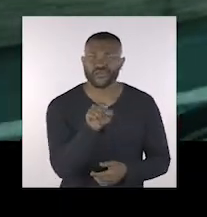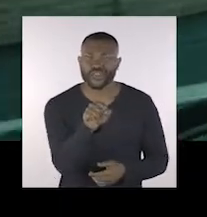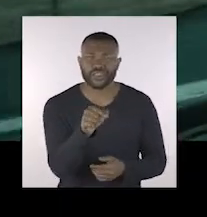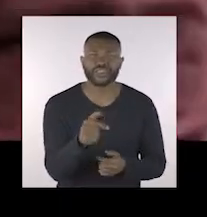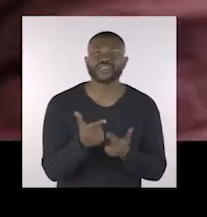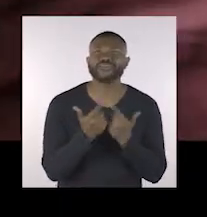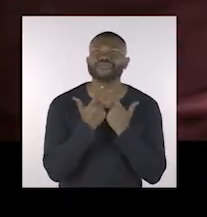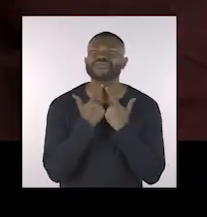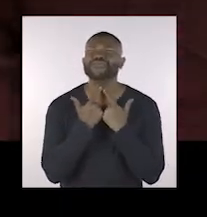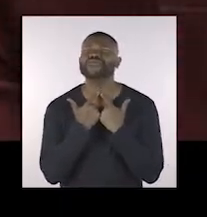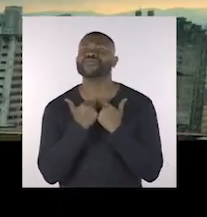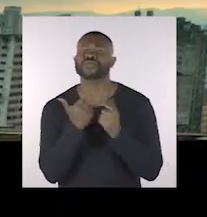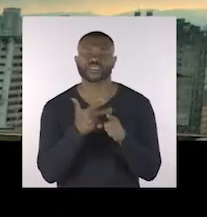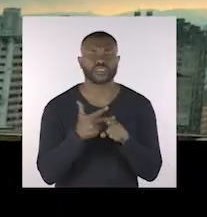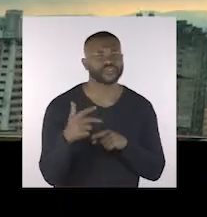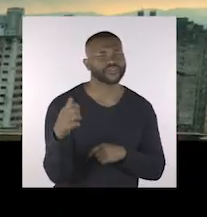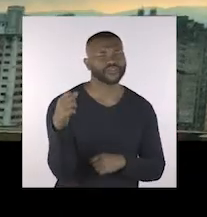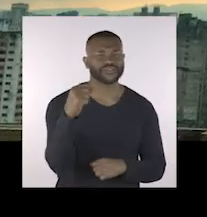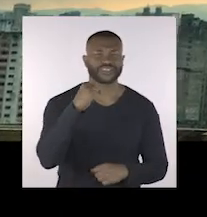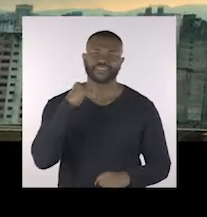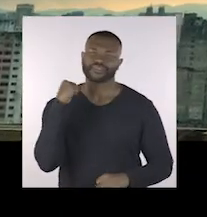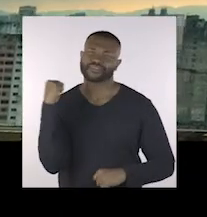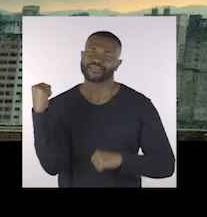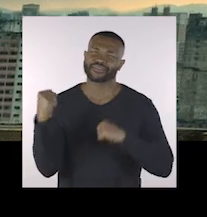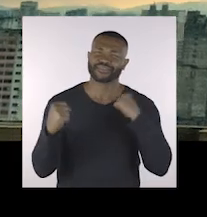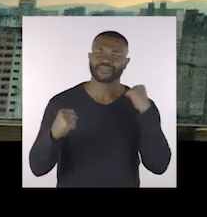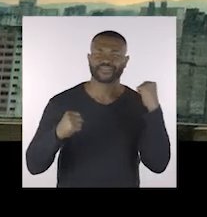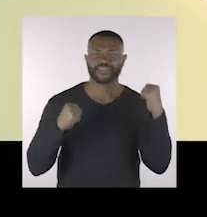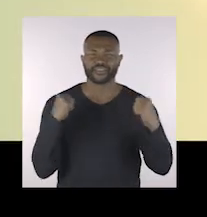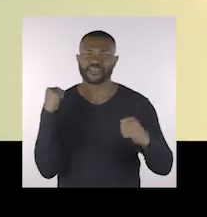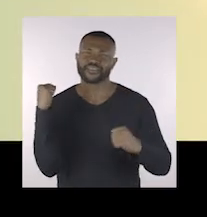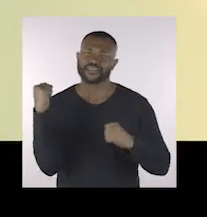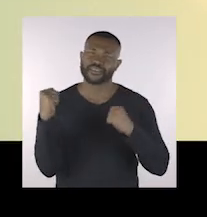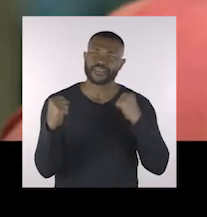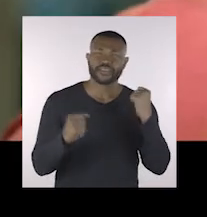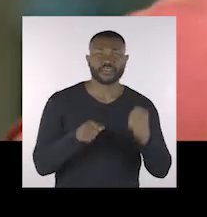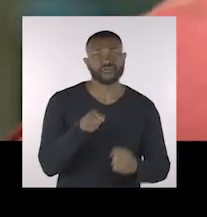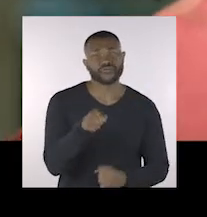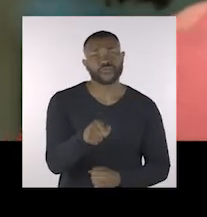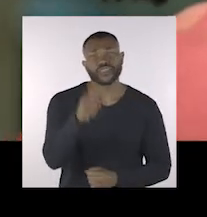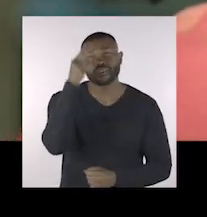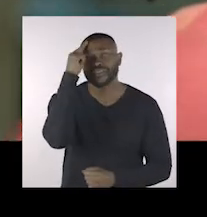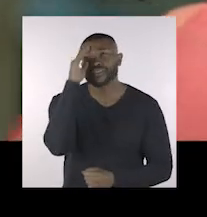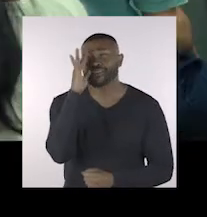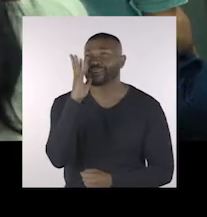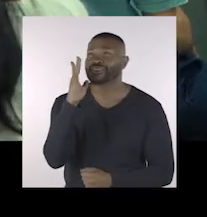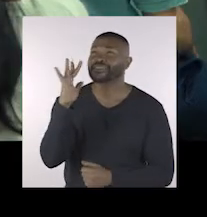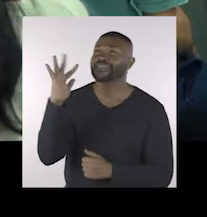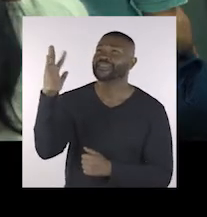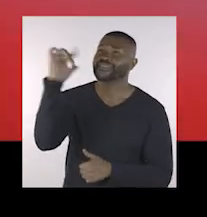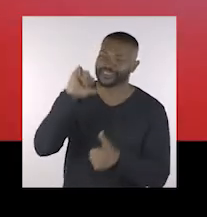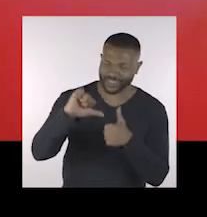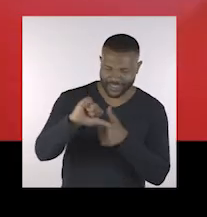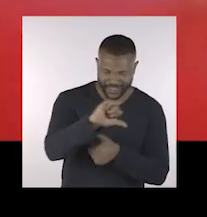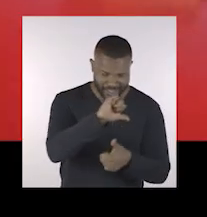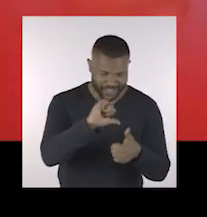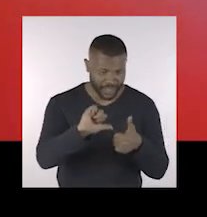porque tinha na mão à vontade de ver porque tinha um